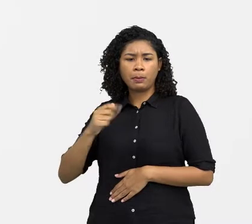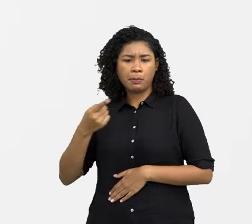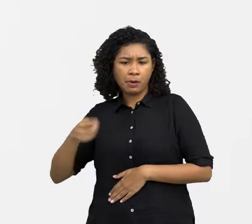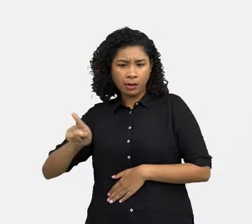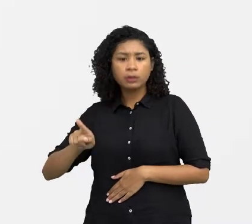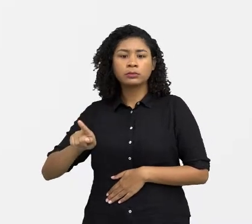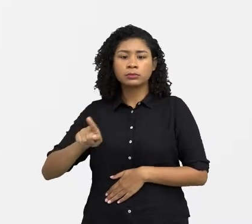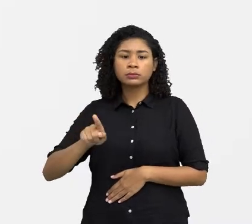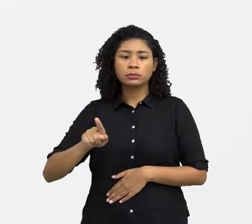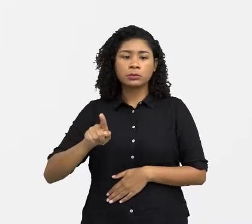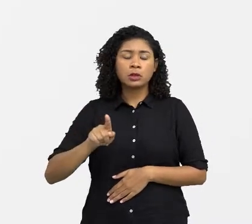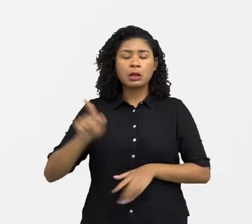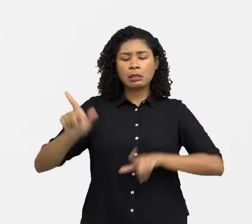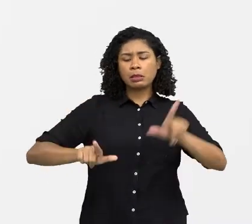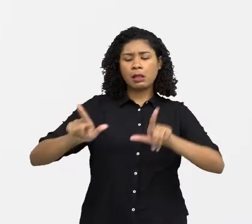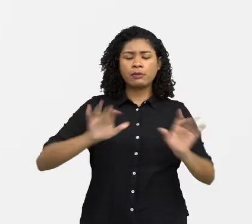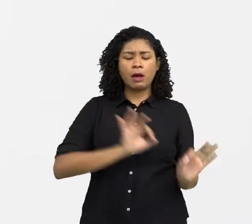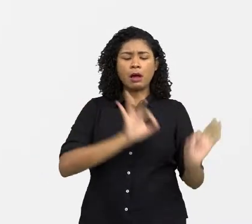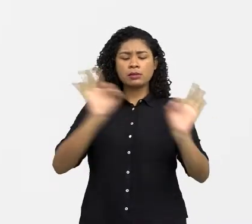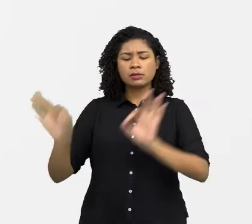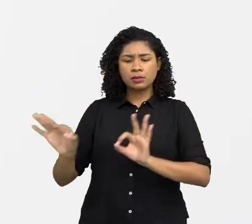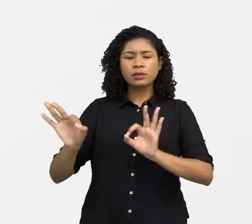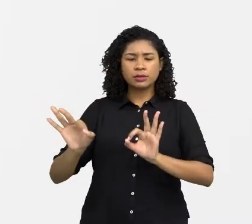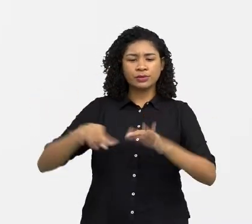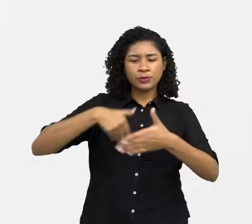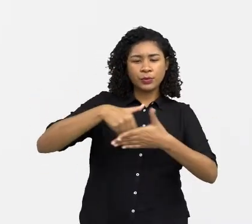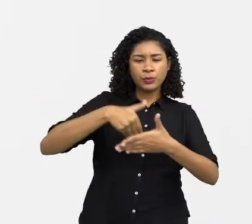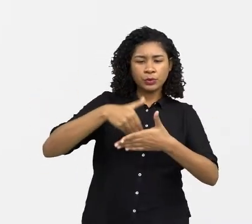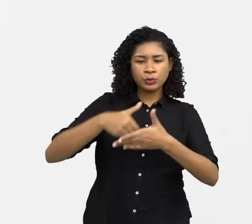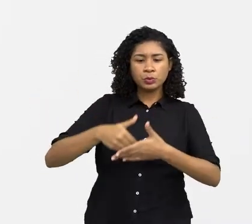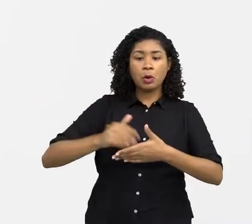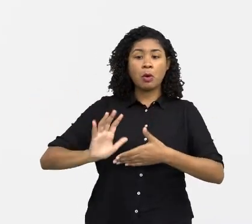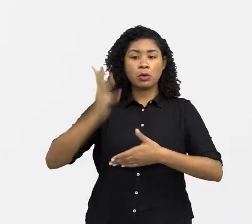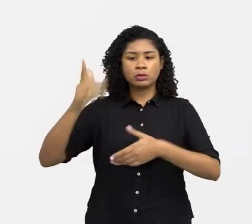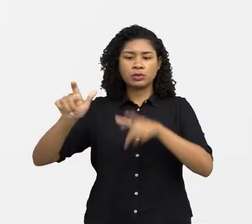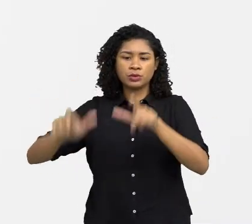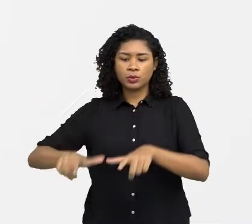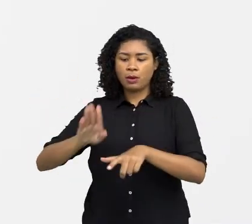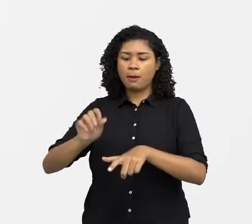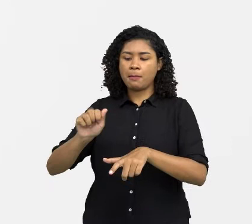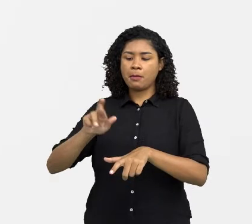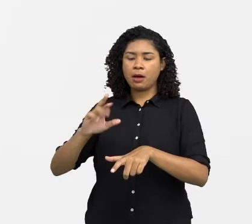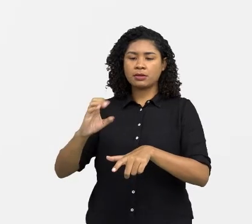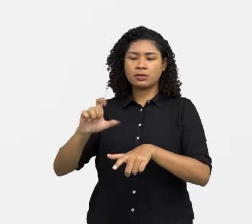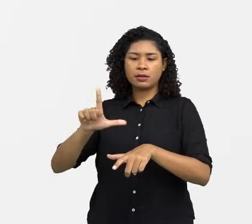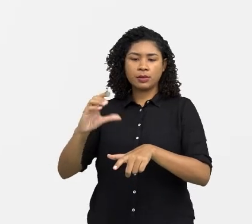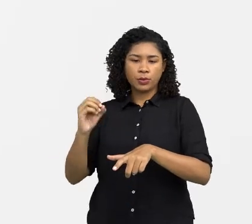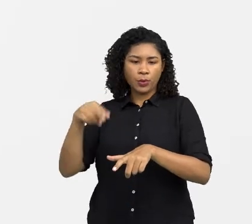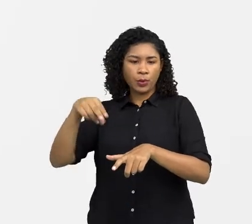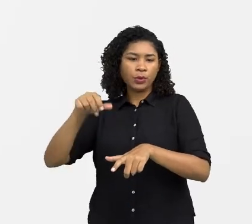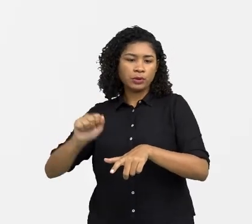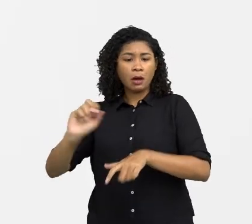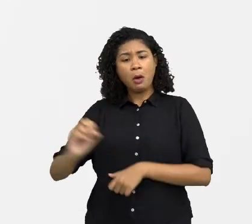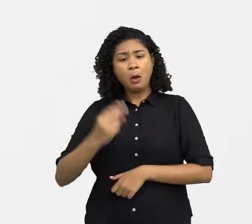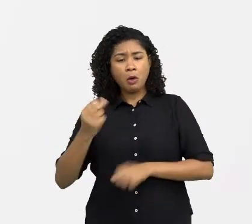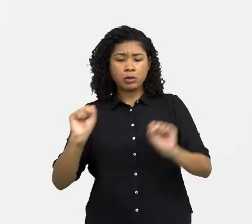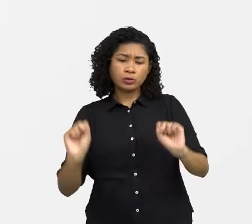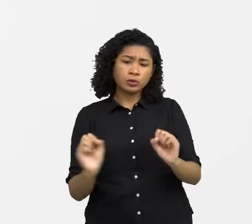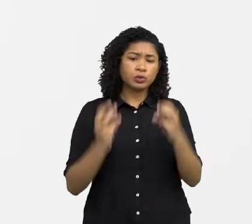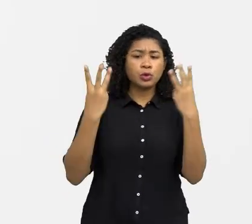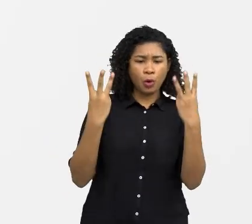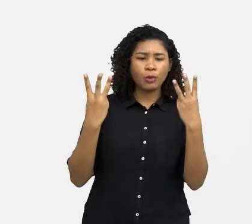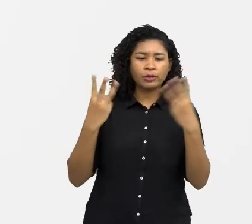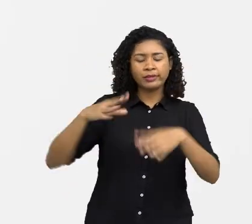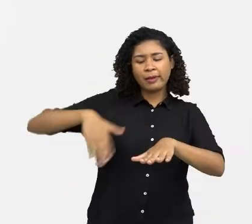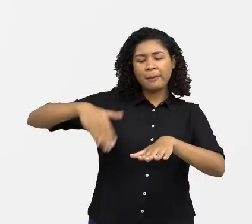em Barcelona ou a um show dos Rolling Stones na praia de Copacabana. É um texto aí do Ferreira Goulart,